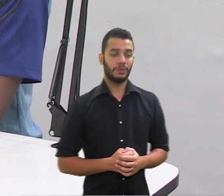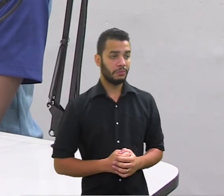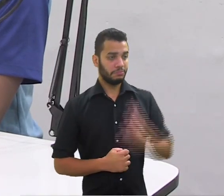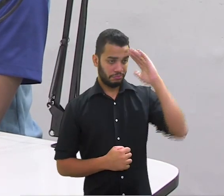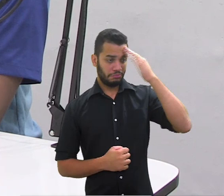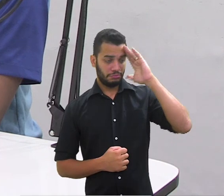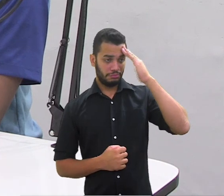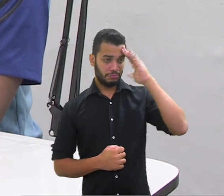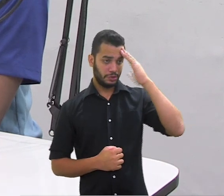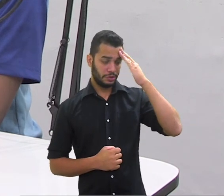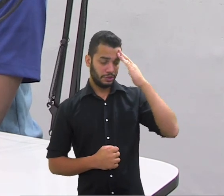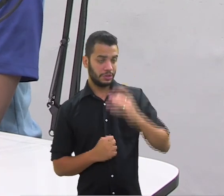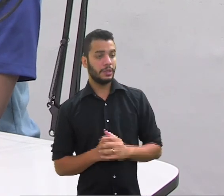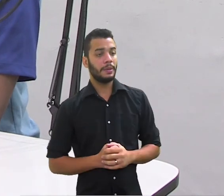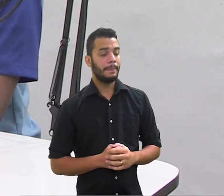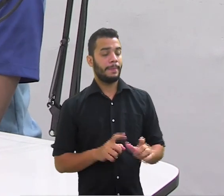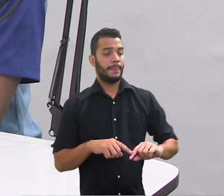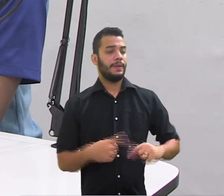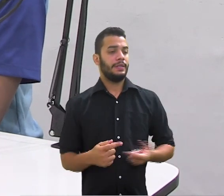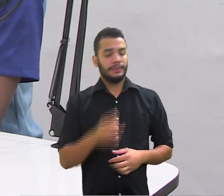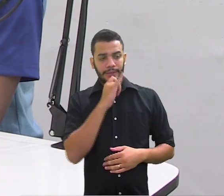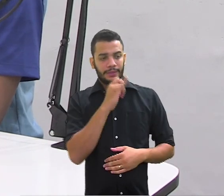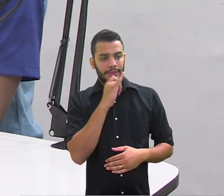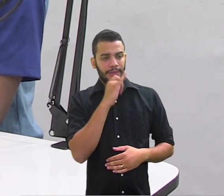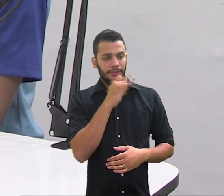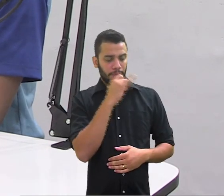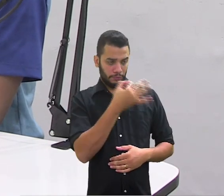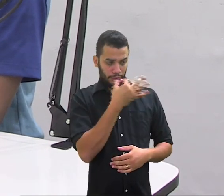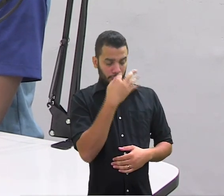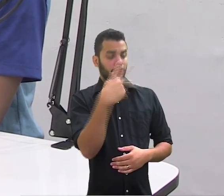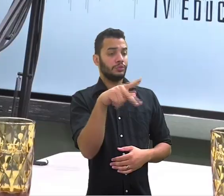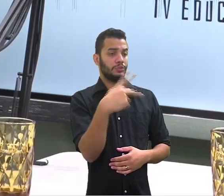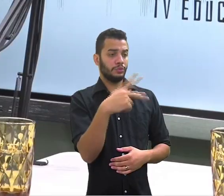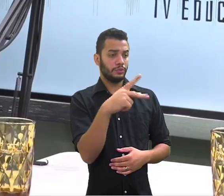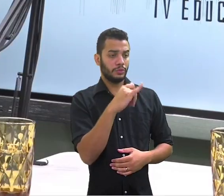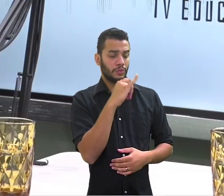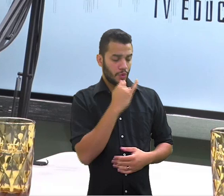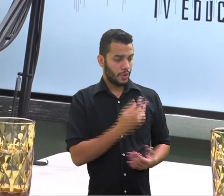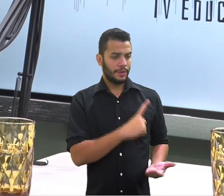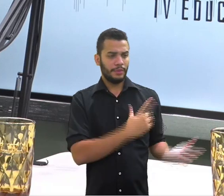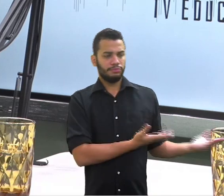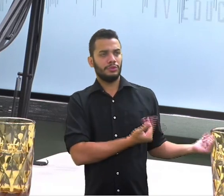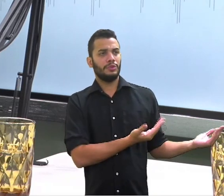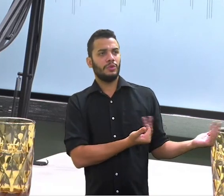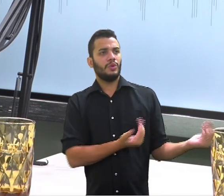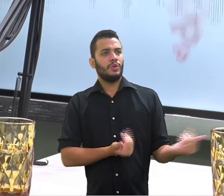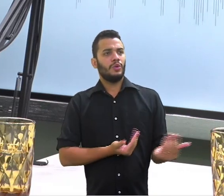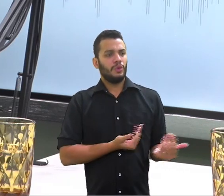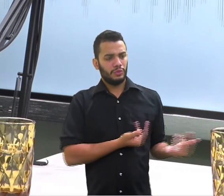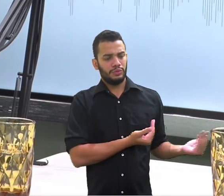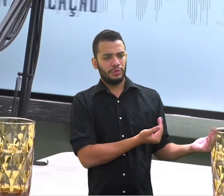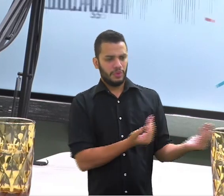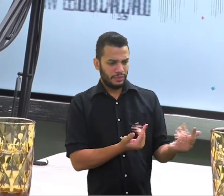tem provocado essa violência entre os jovens, principalmente no ambiente escolar? Olha, são muitos